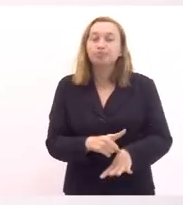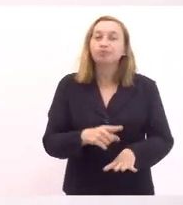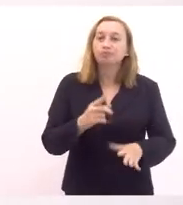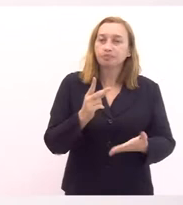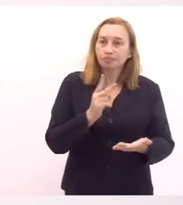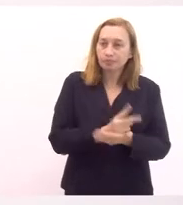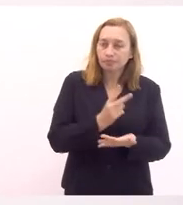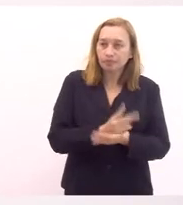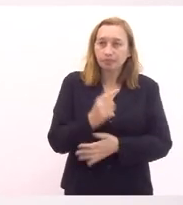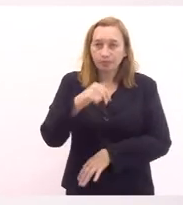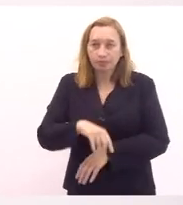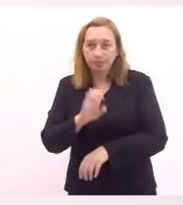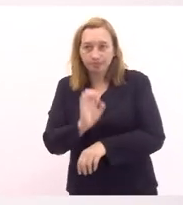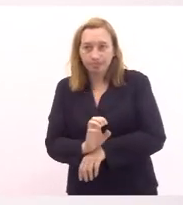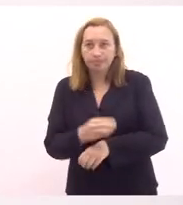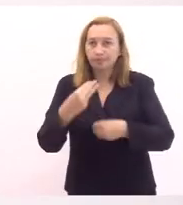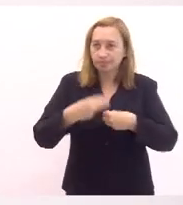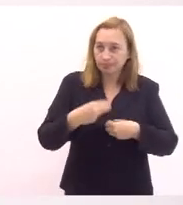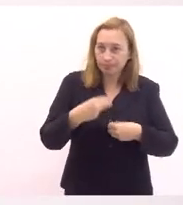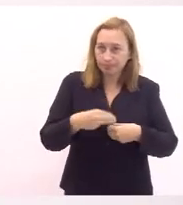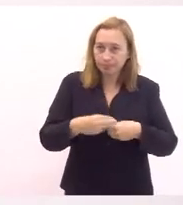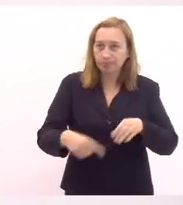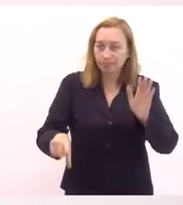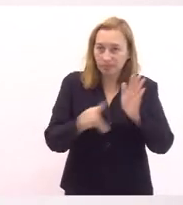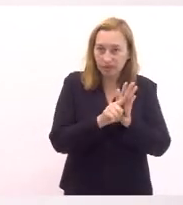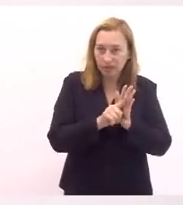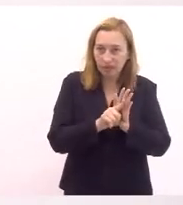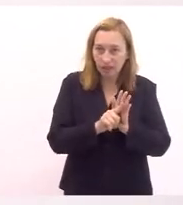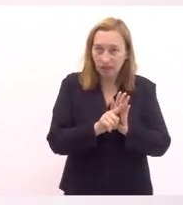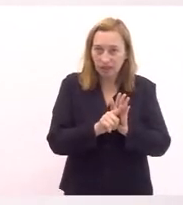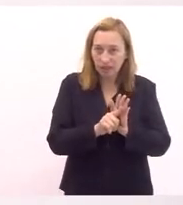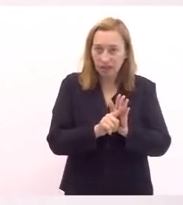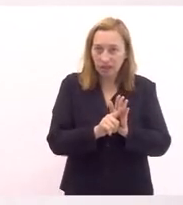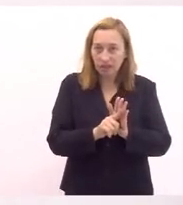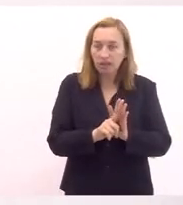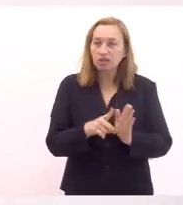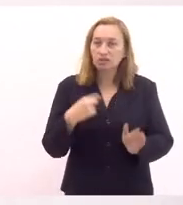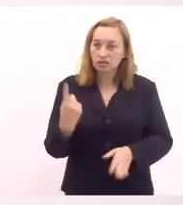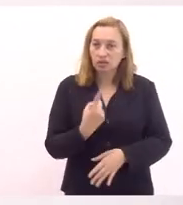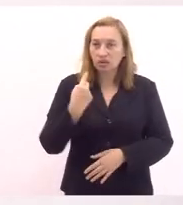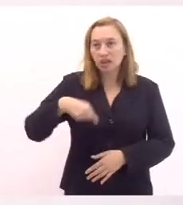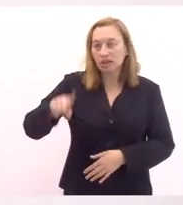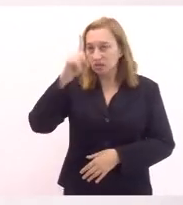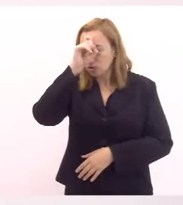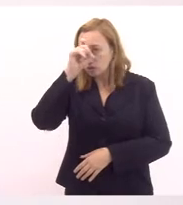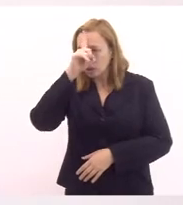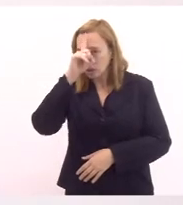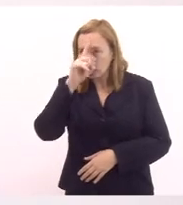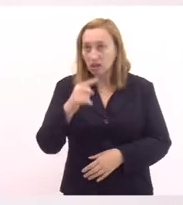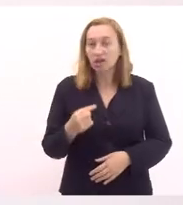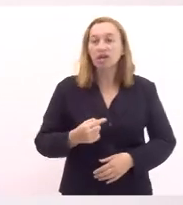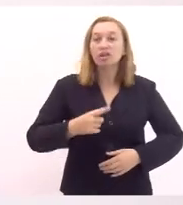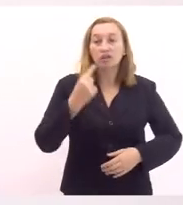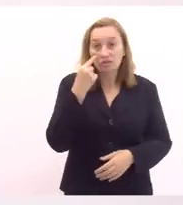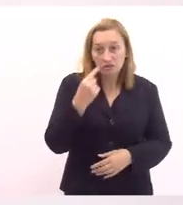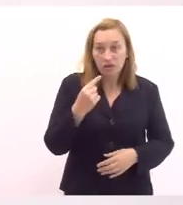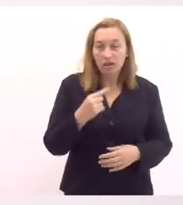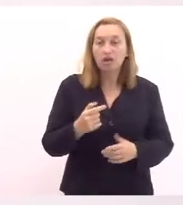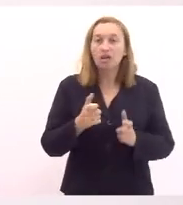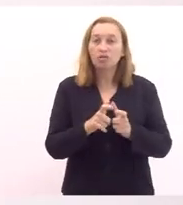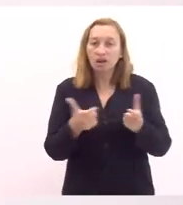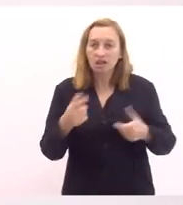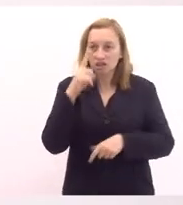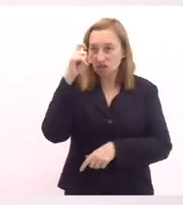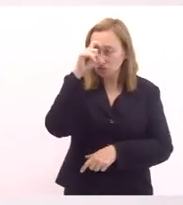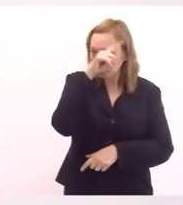gente apesar de ter aqui no estado e no município a lei que garante a nossa presença nas maternidades nos hospitais a gente ainda ver uma grande